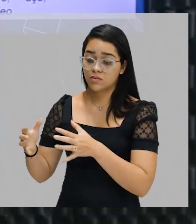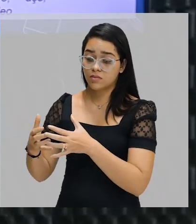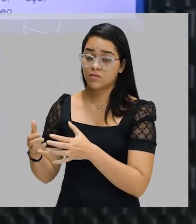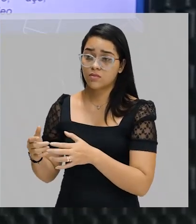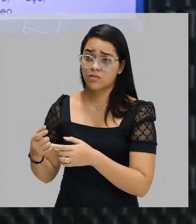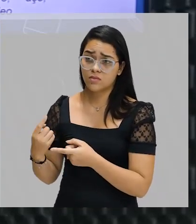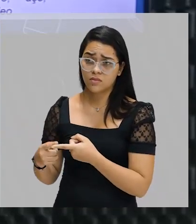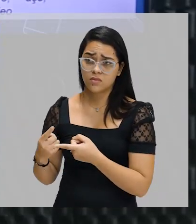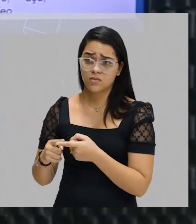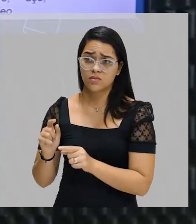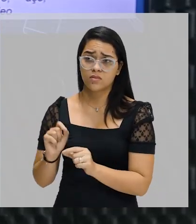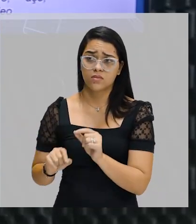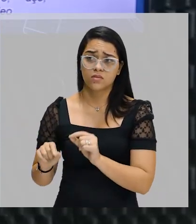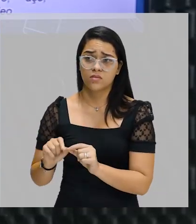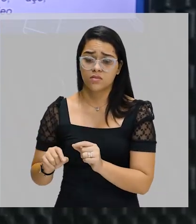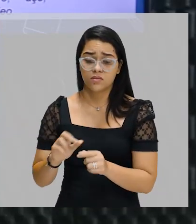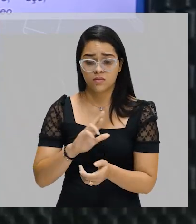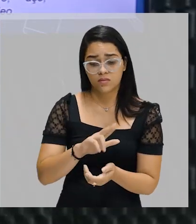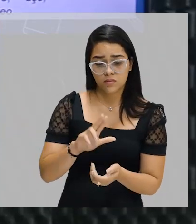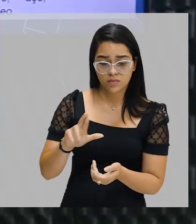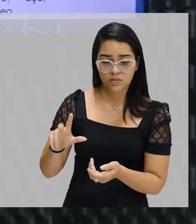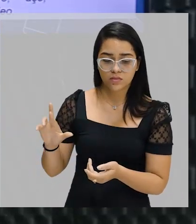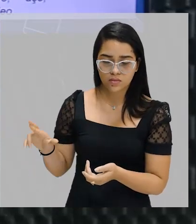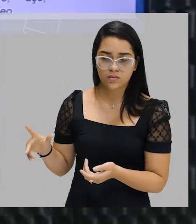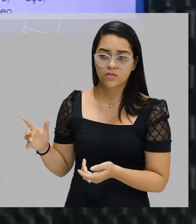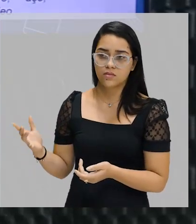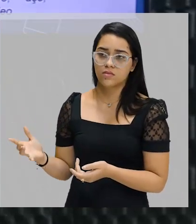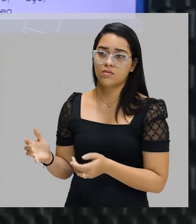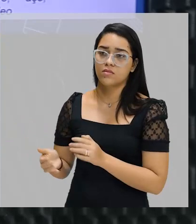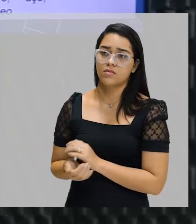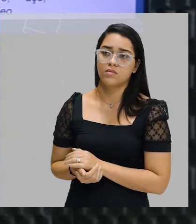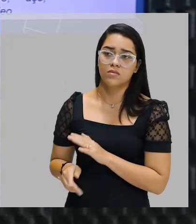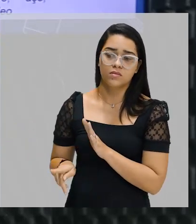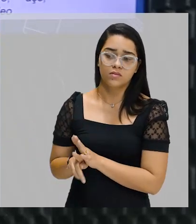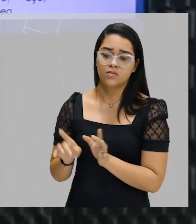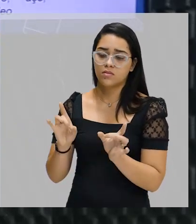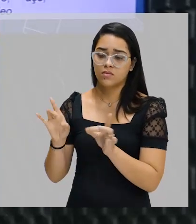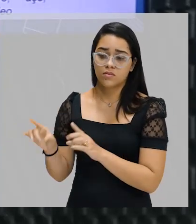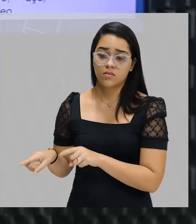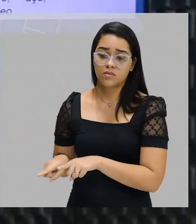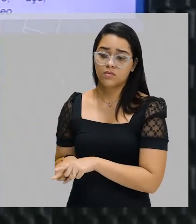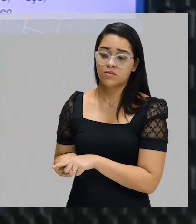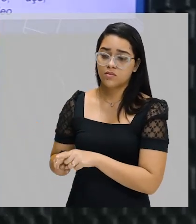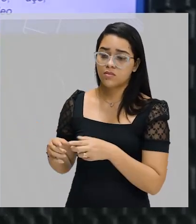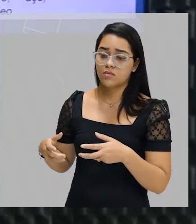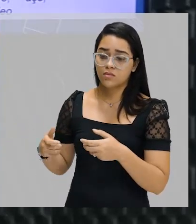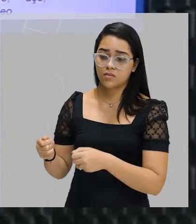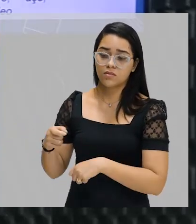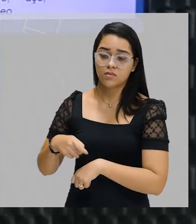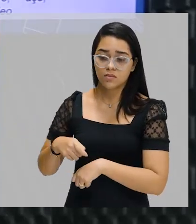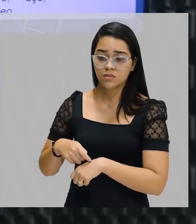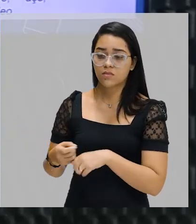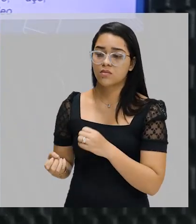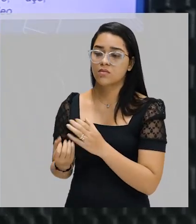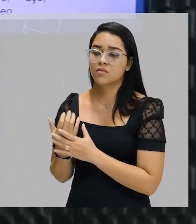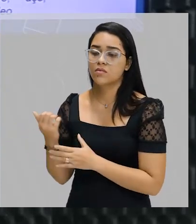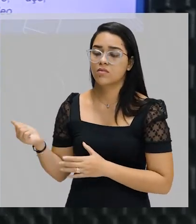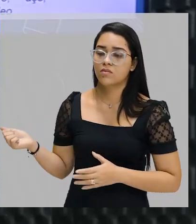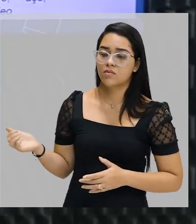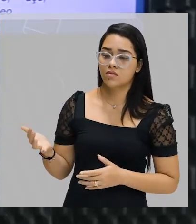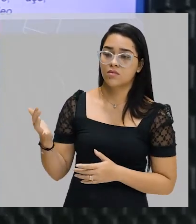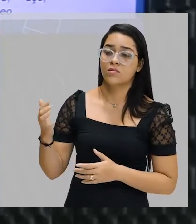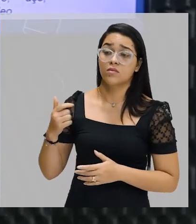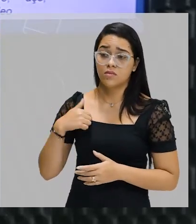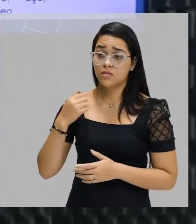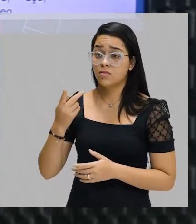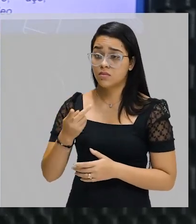até pela sua maior diversidade, né, galera? É um setor de comércio e serviços que está a todo momento criando novas funções.